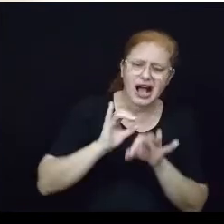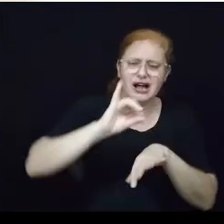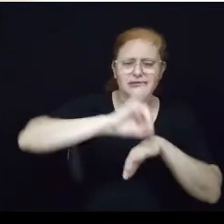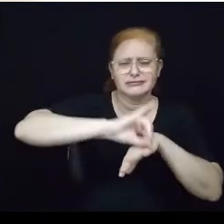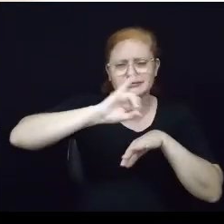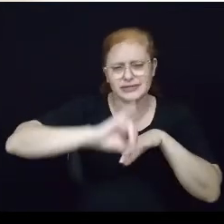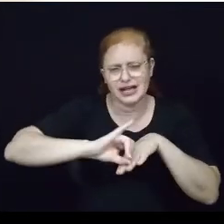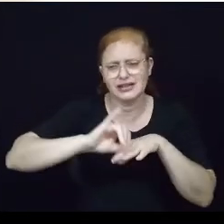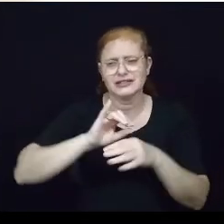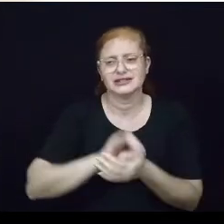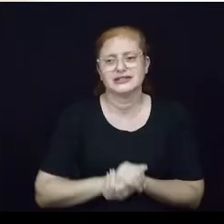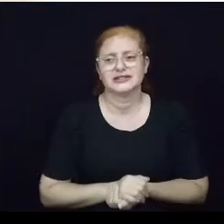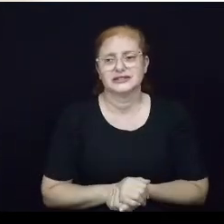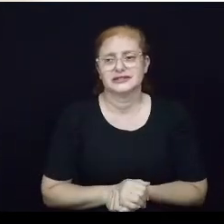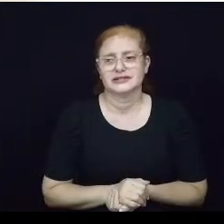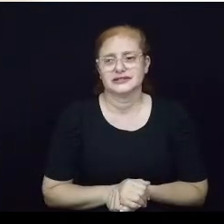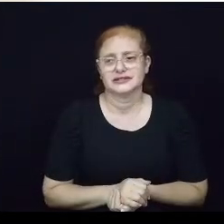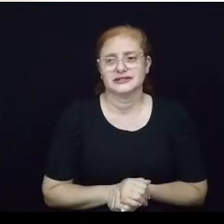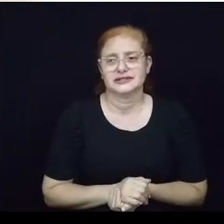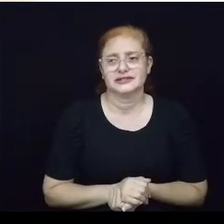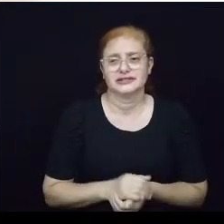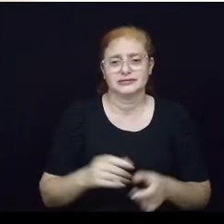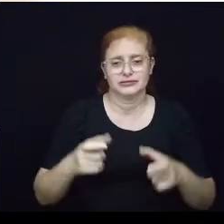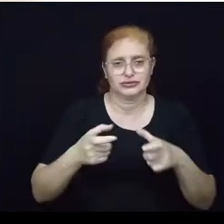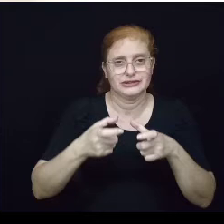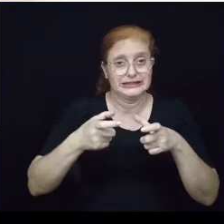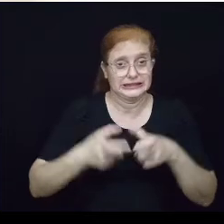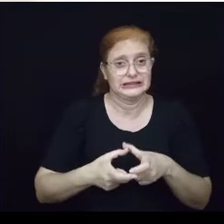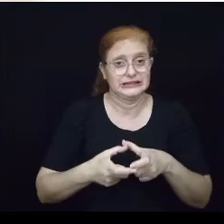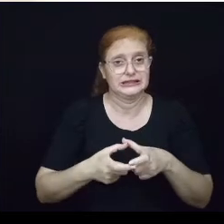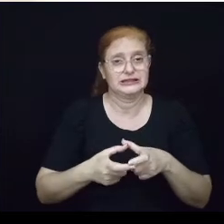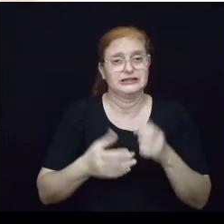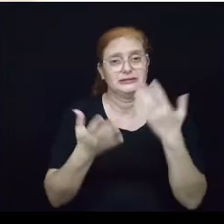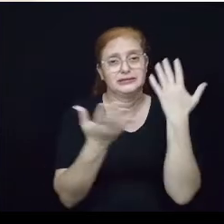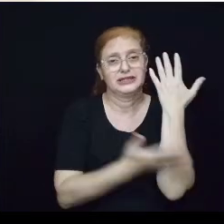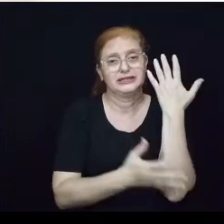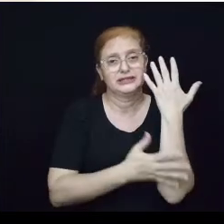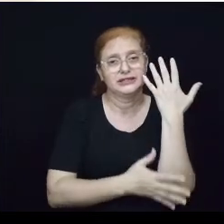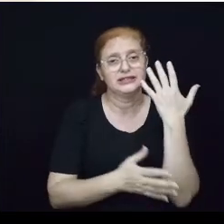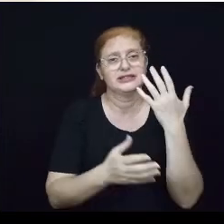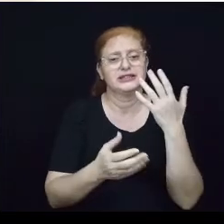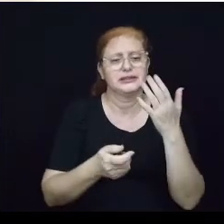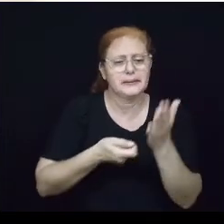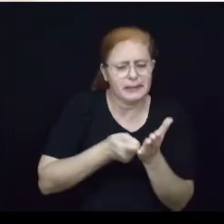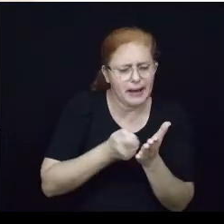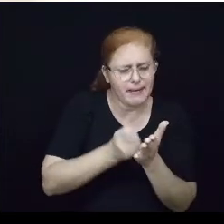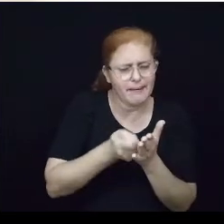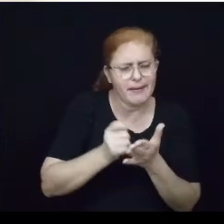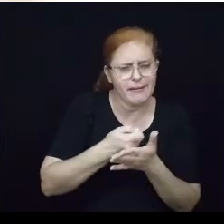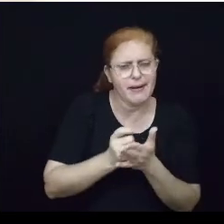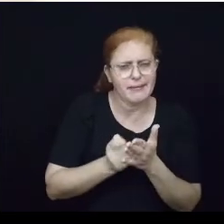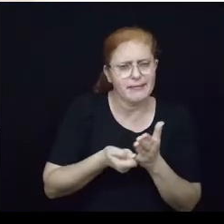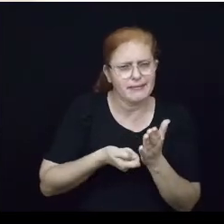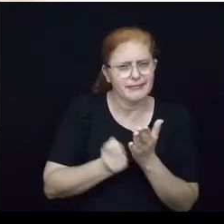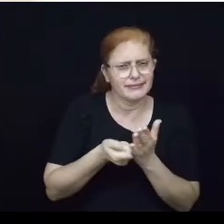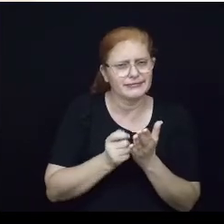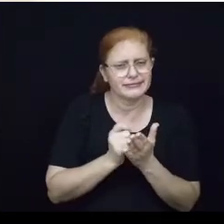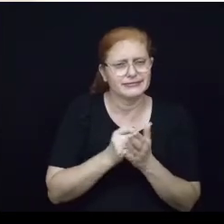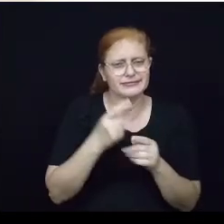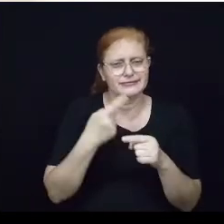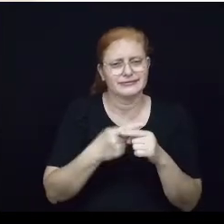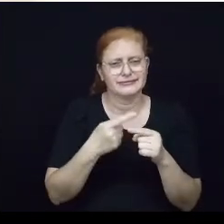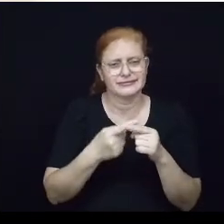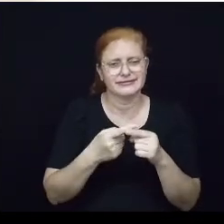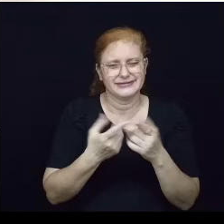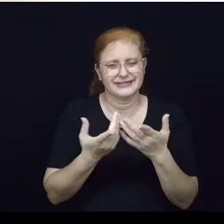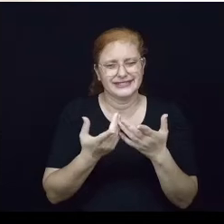sobre esse disco de madeira, e fui modelando, né? Porque elas se